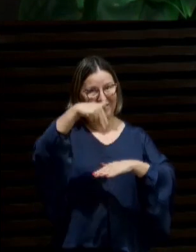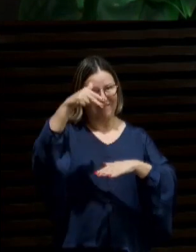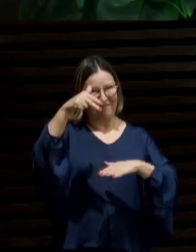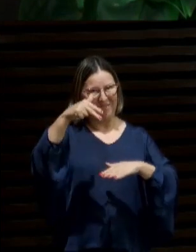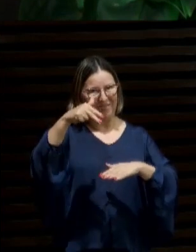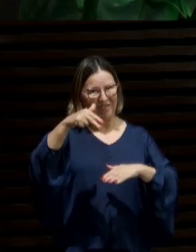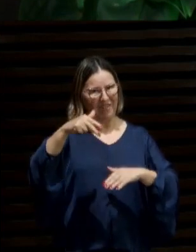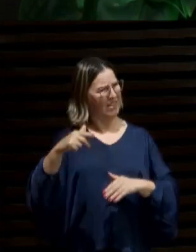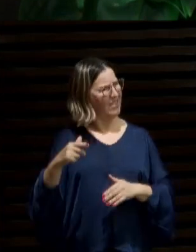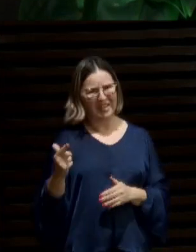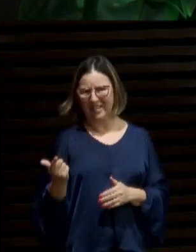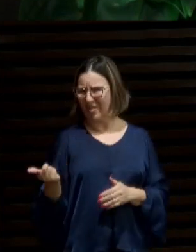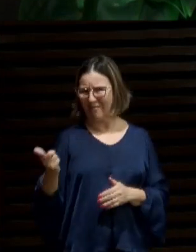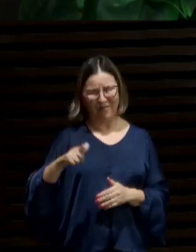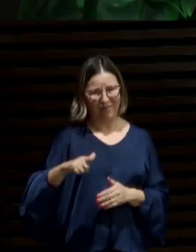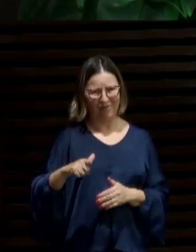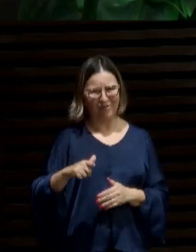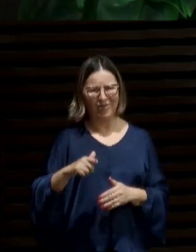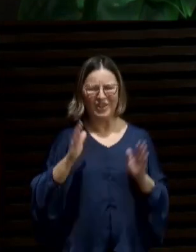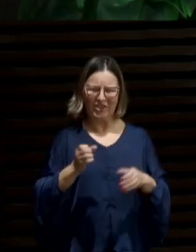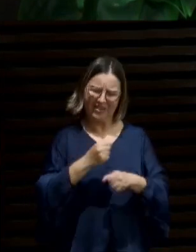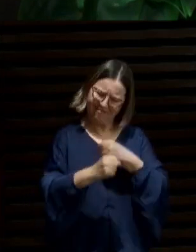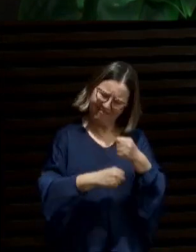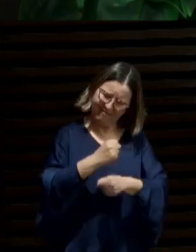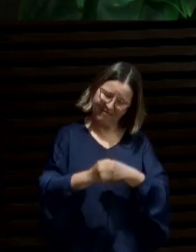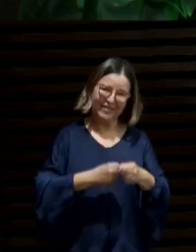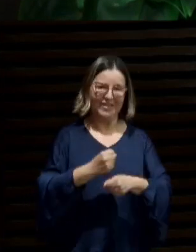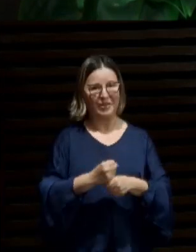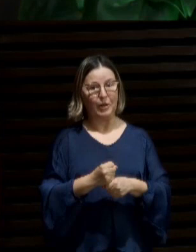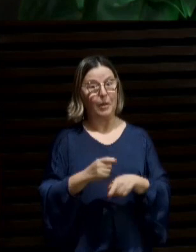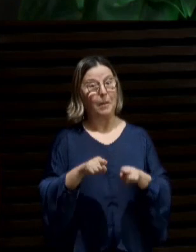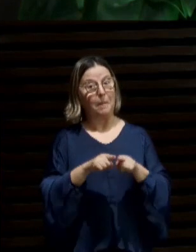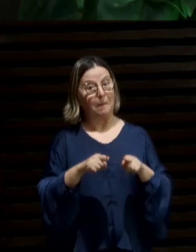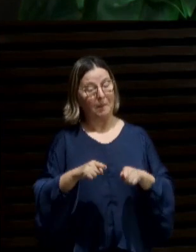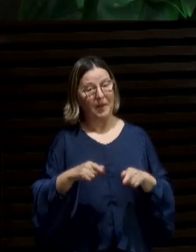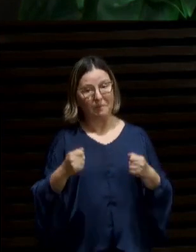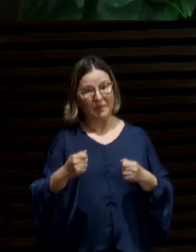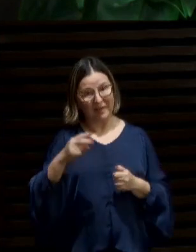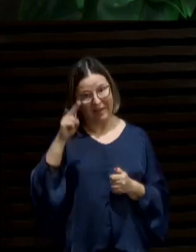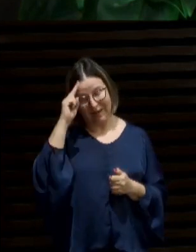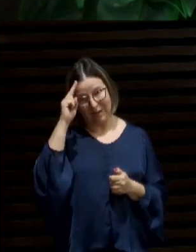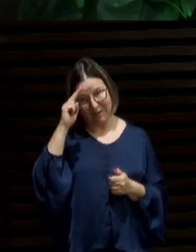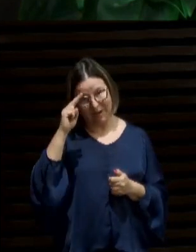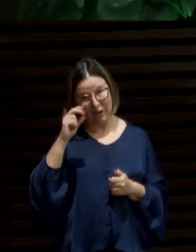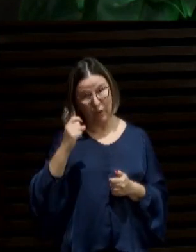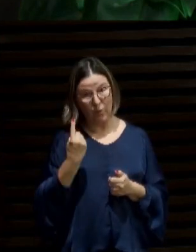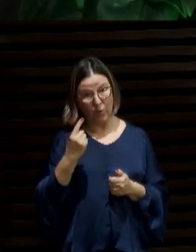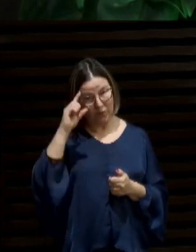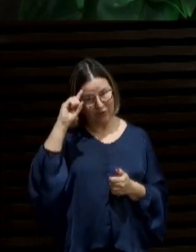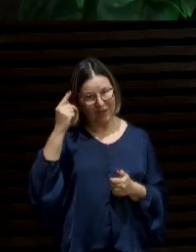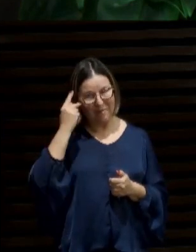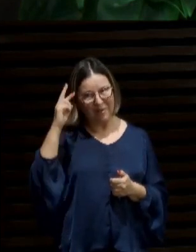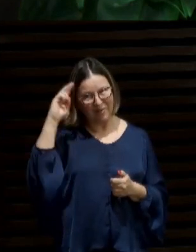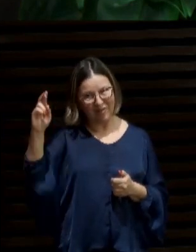tantos anos. Pois é. É bom a gente lembrar o que Pedro disse, que um dia para o Senhor é como 1000